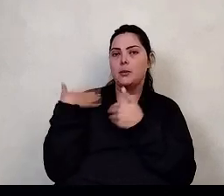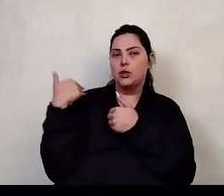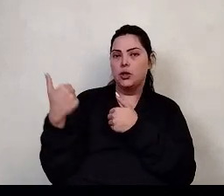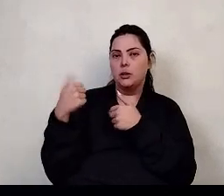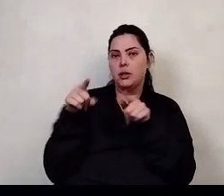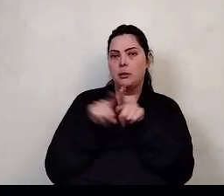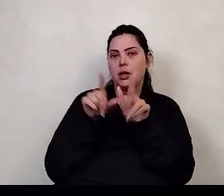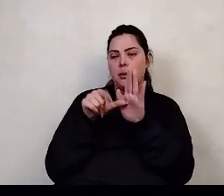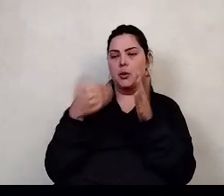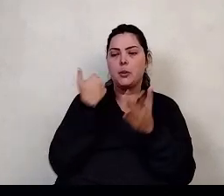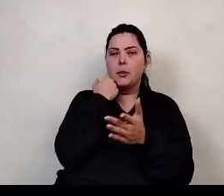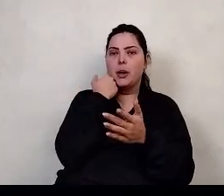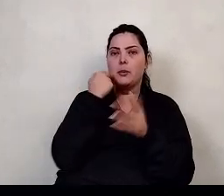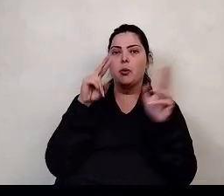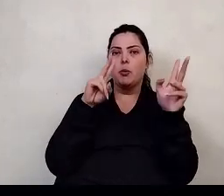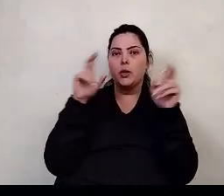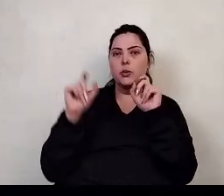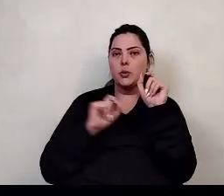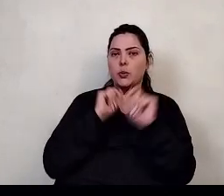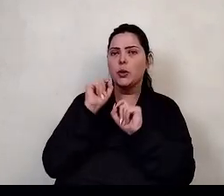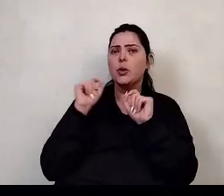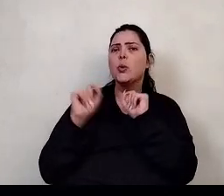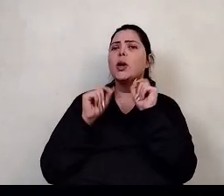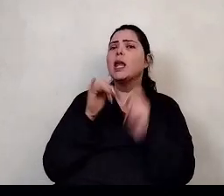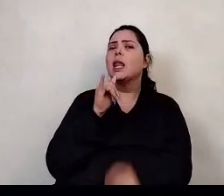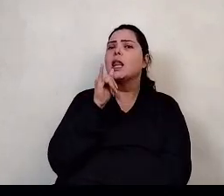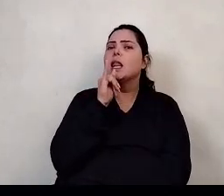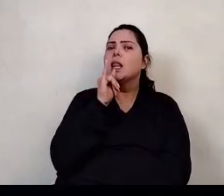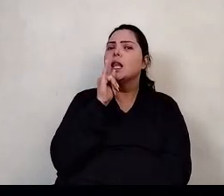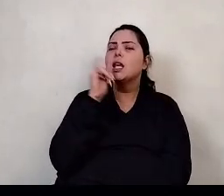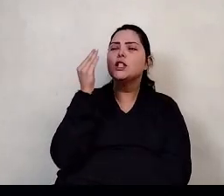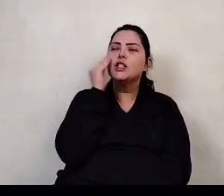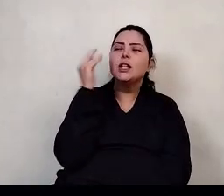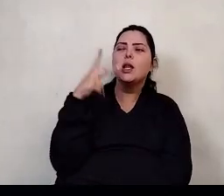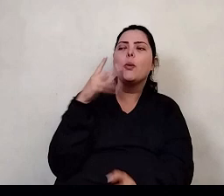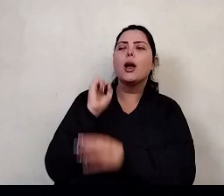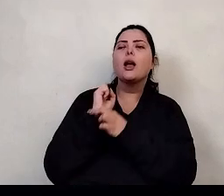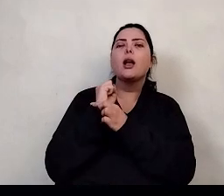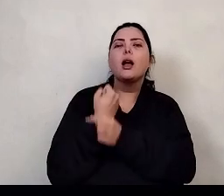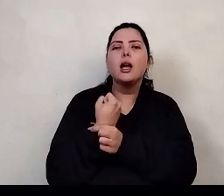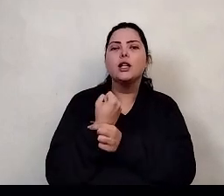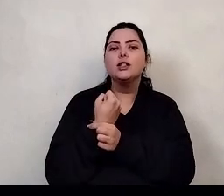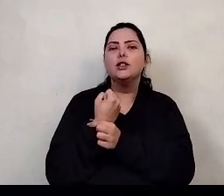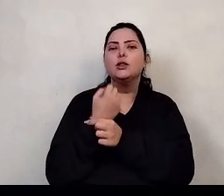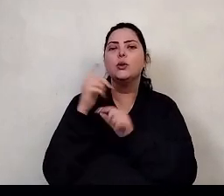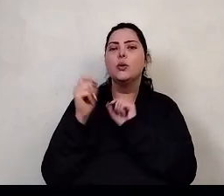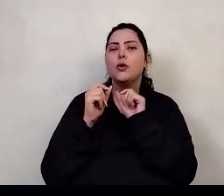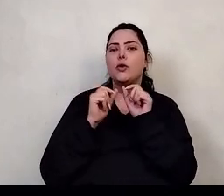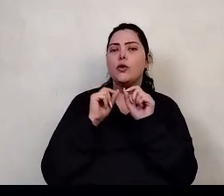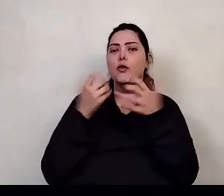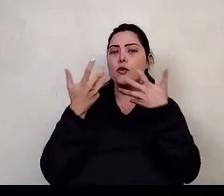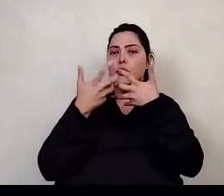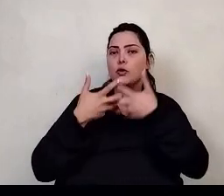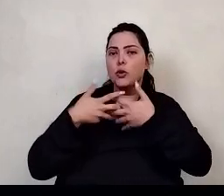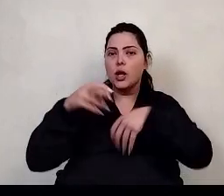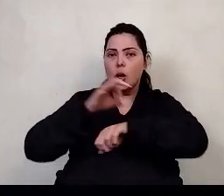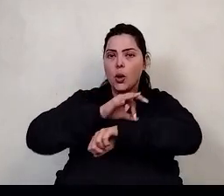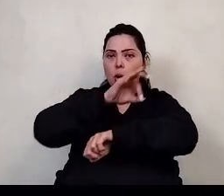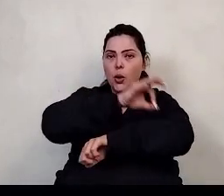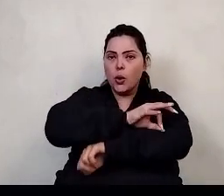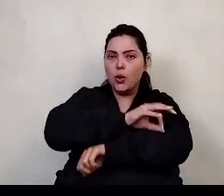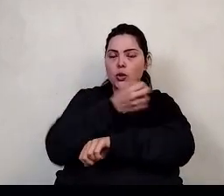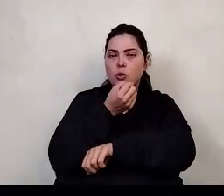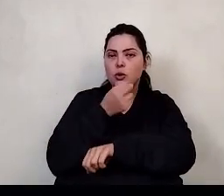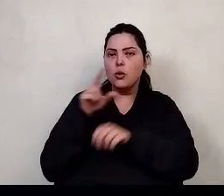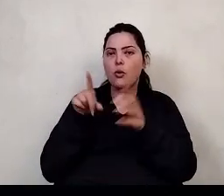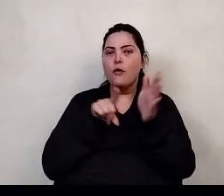aí o nosso tema, então, vai ser o que seus testes garantem? Eles garantem o funcionamento do código ou o funcionamento das